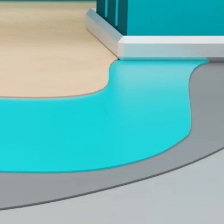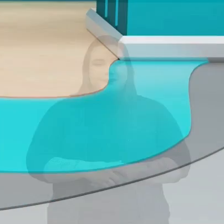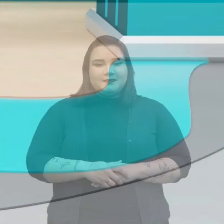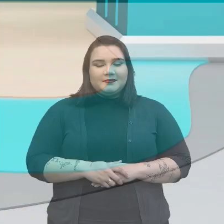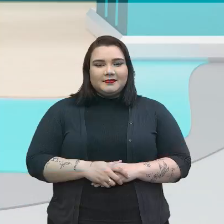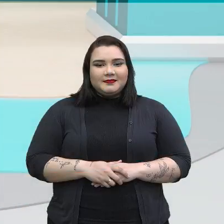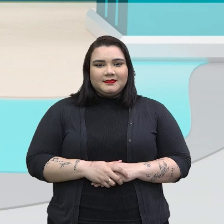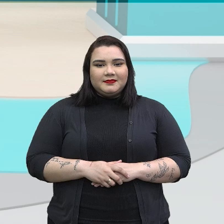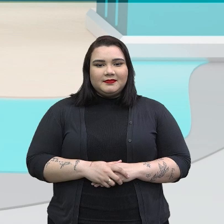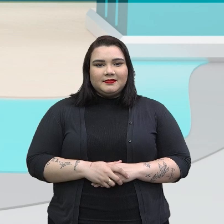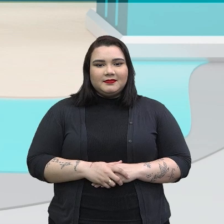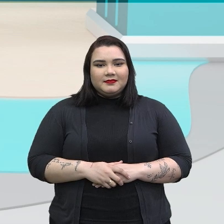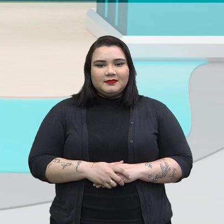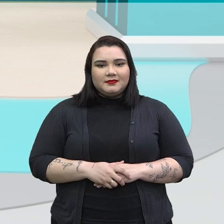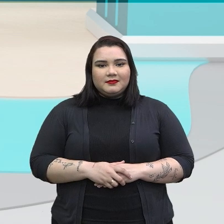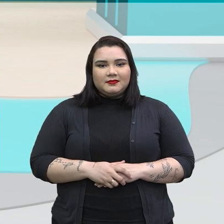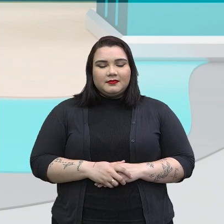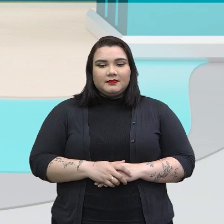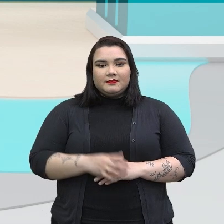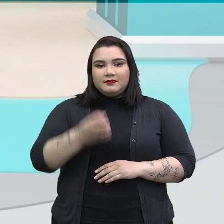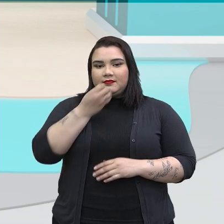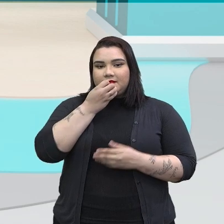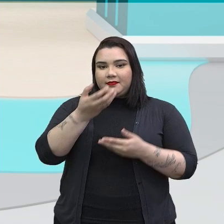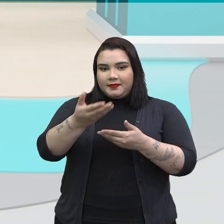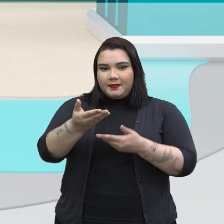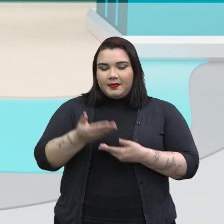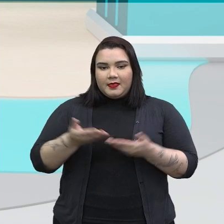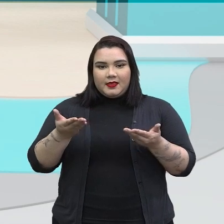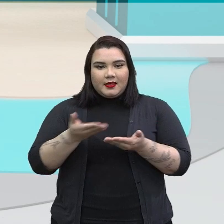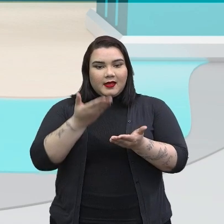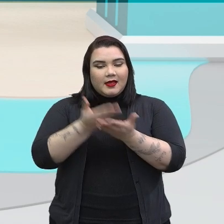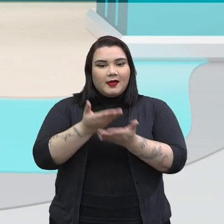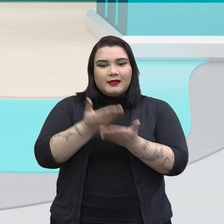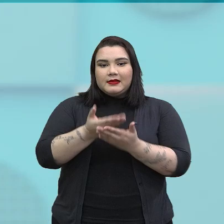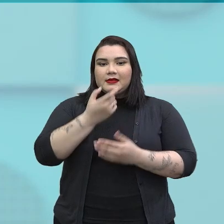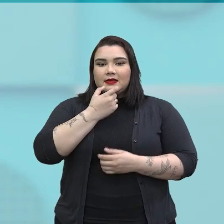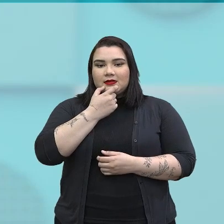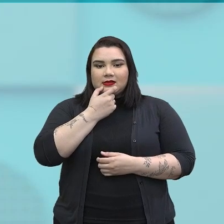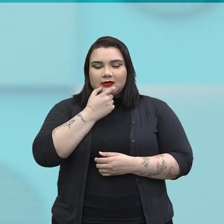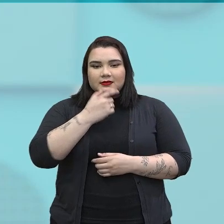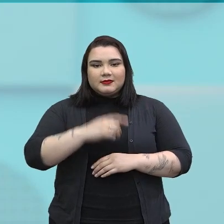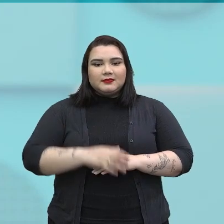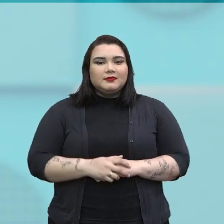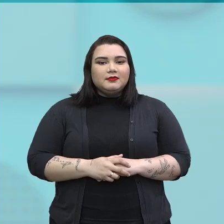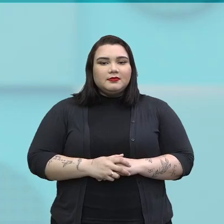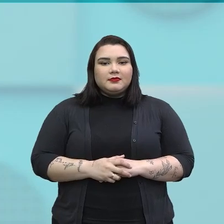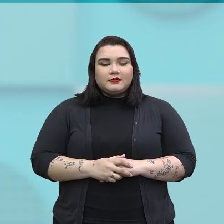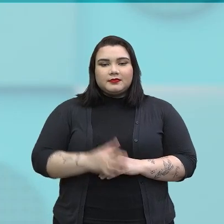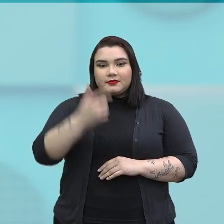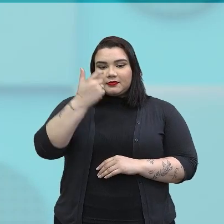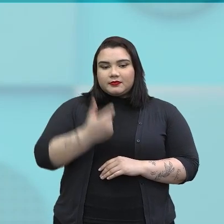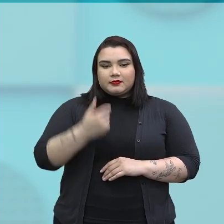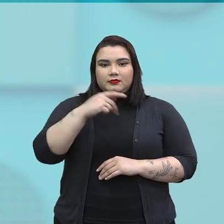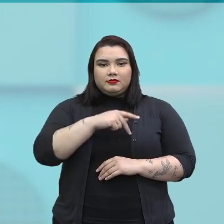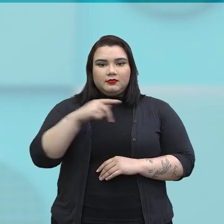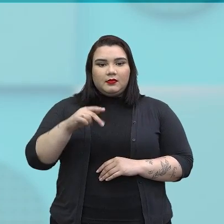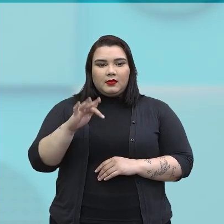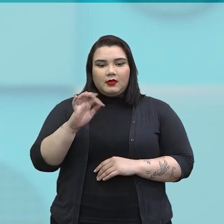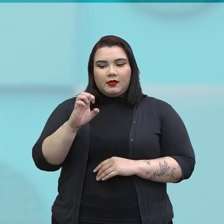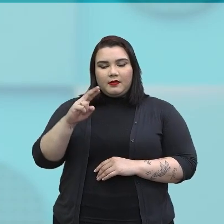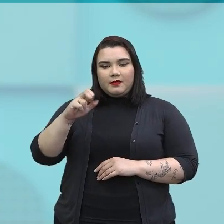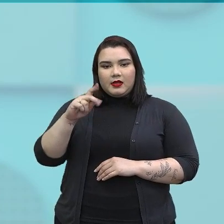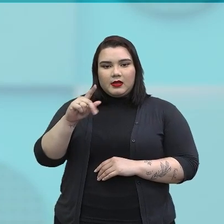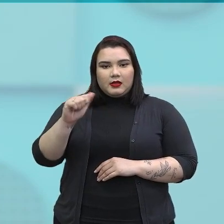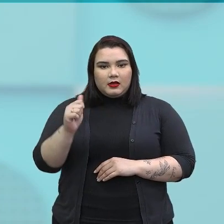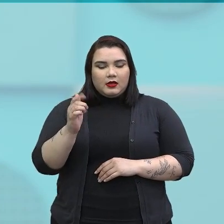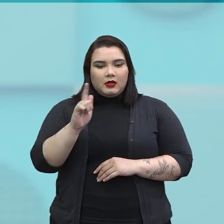Hello everyone, you're welcome. Sejam bem-vindos à nossa aula de língua inglesa. Eu sou a teacher Fernanda Gurgel, vamos estar